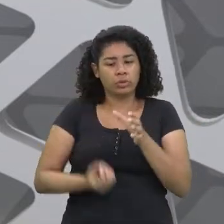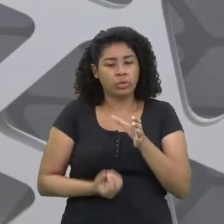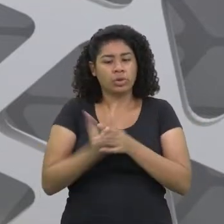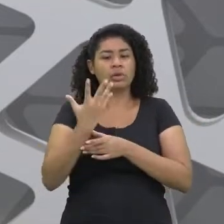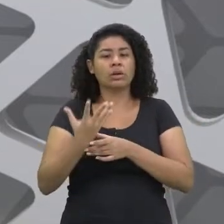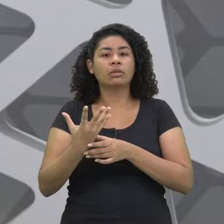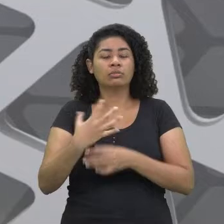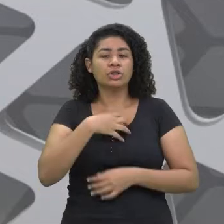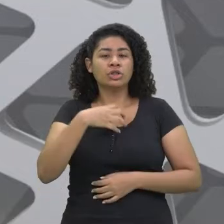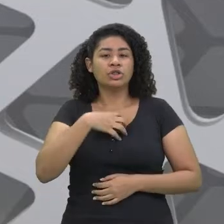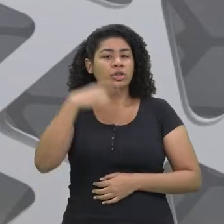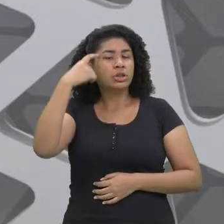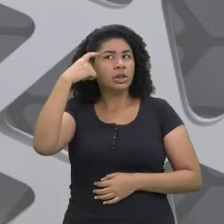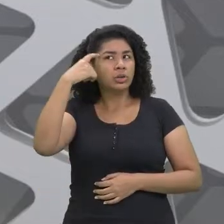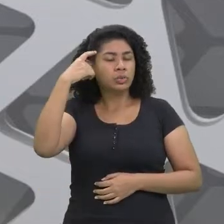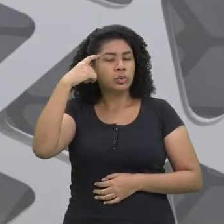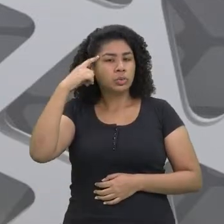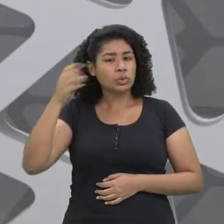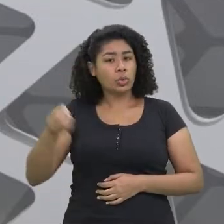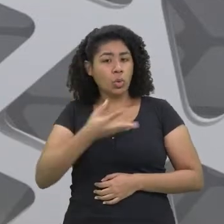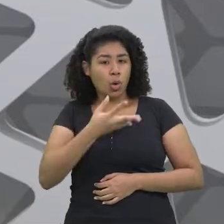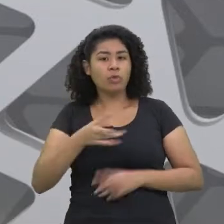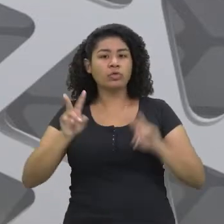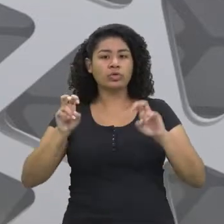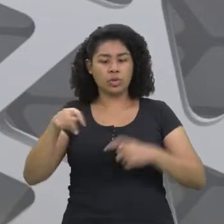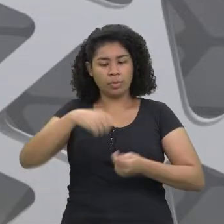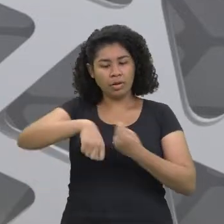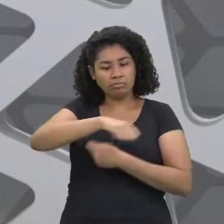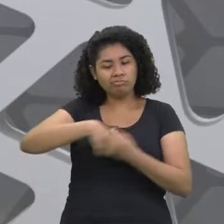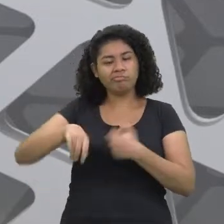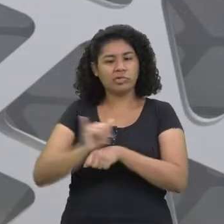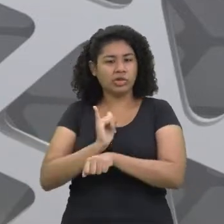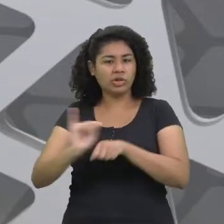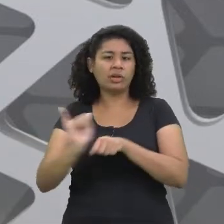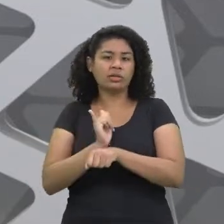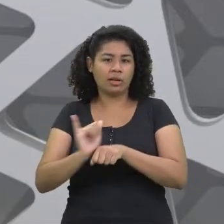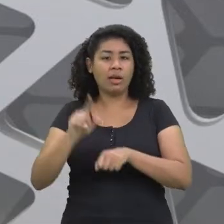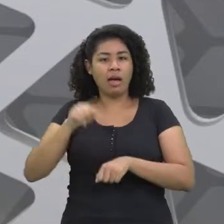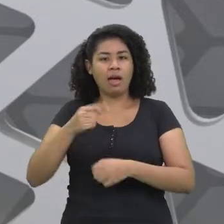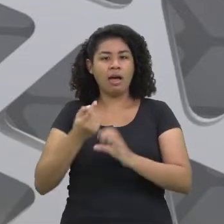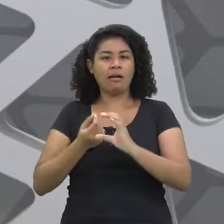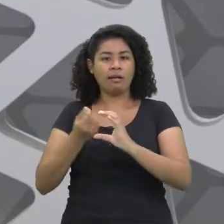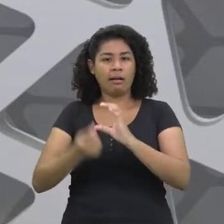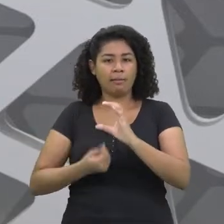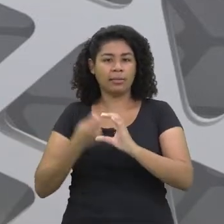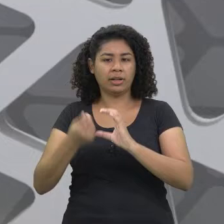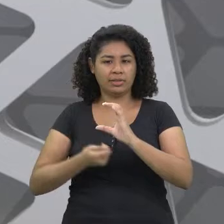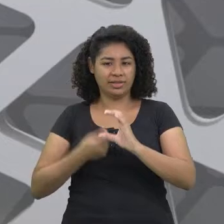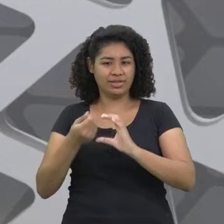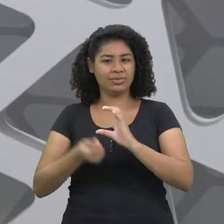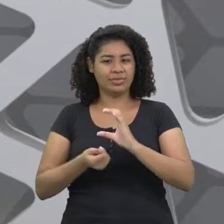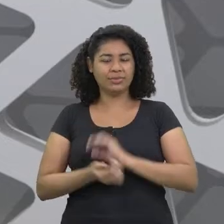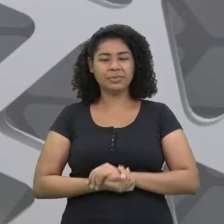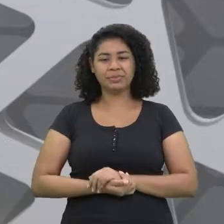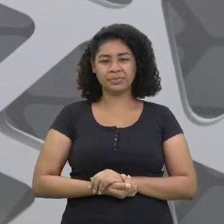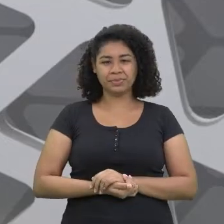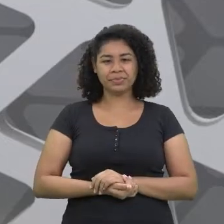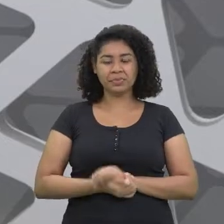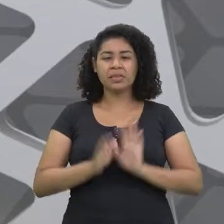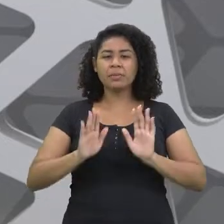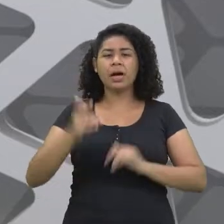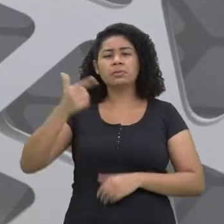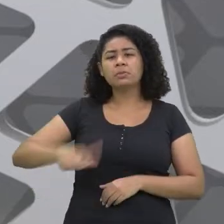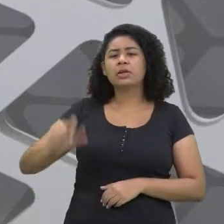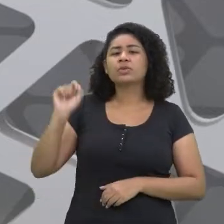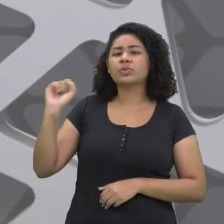nova forma de pensamento econômico, de prática econômica de fato, que é o capitalismo, não é? Mas, para além disso,